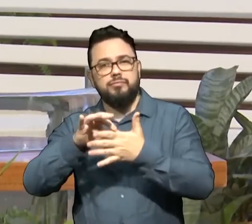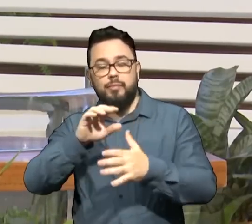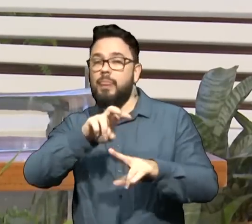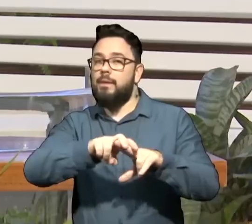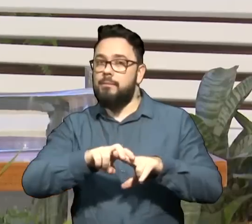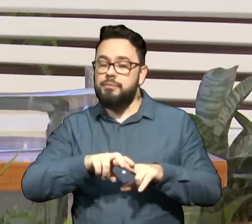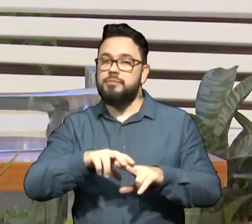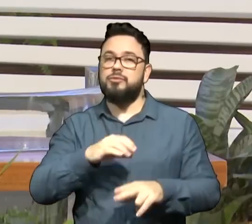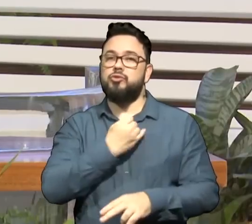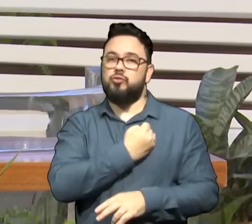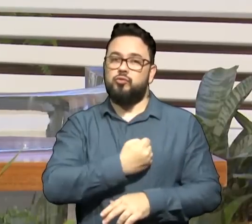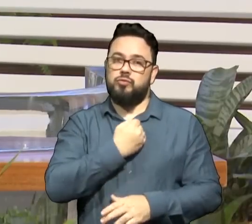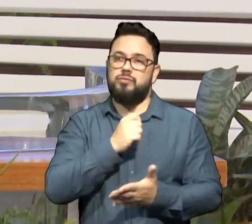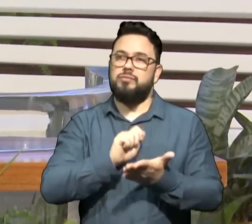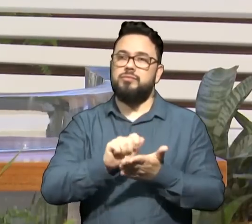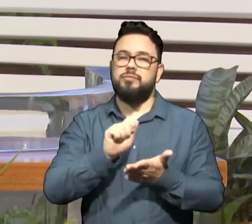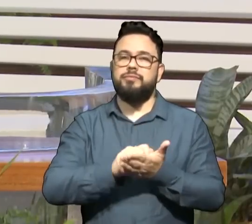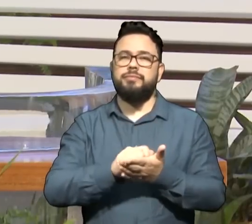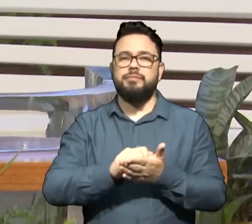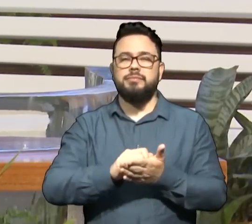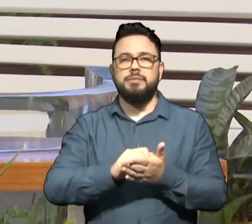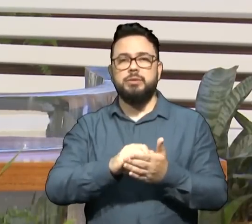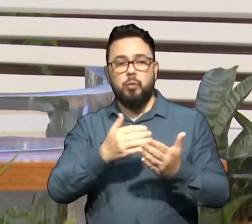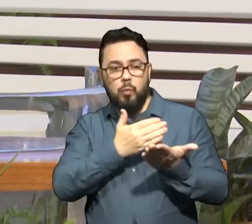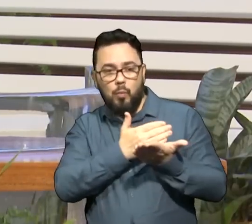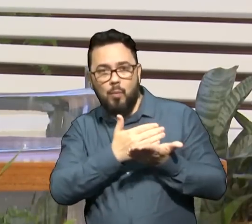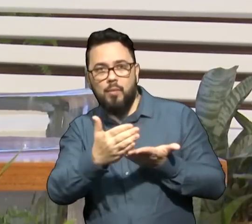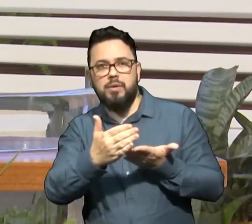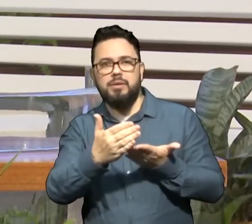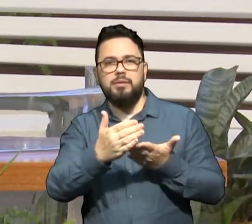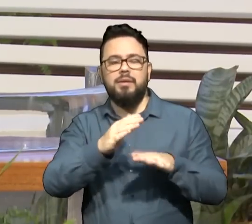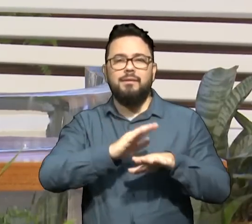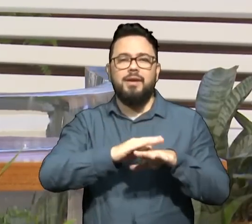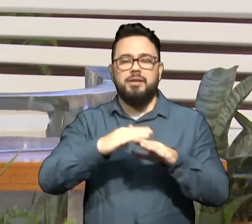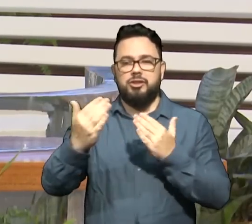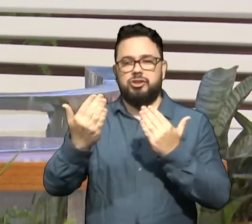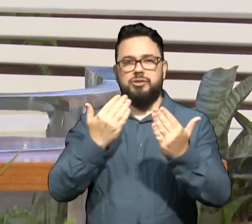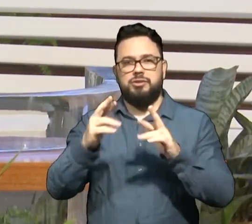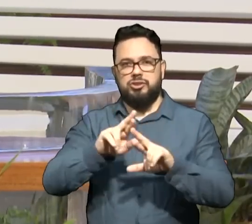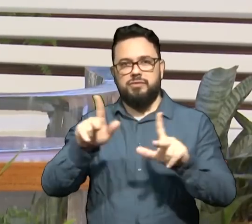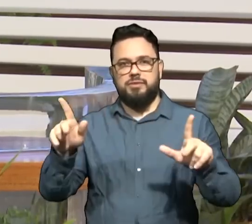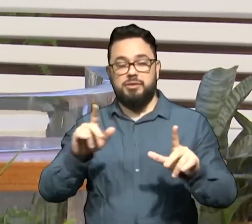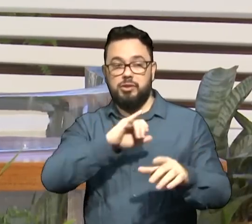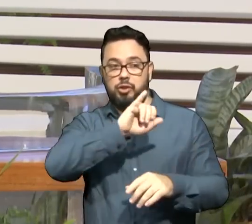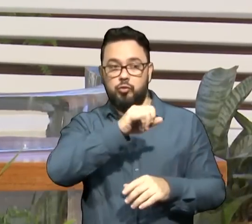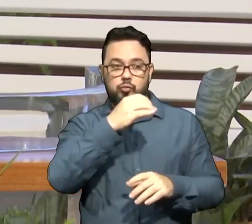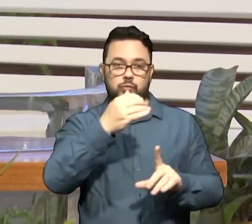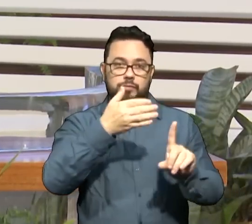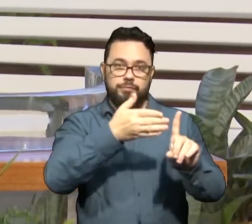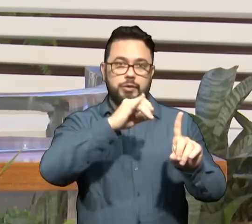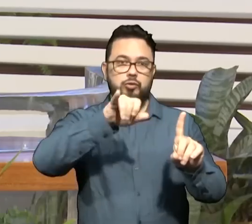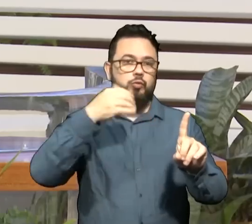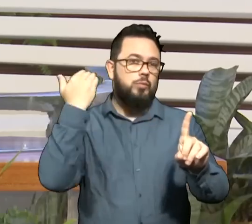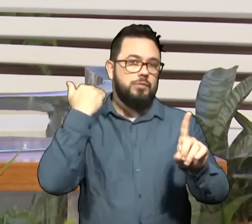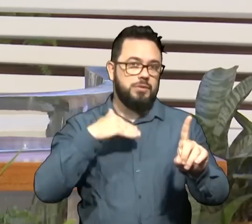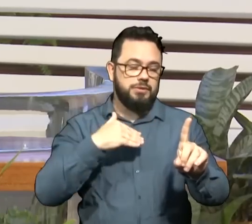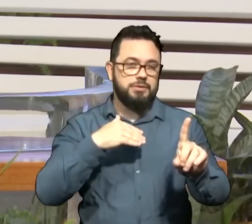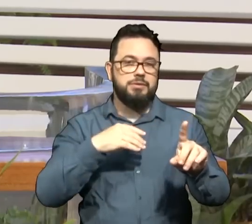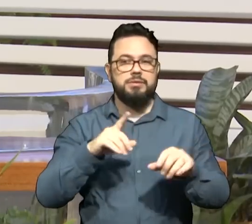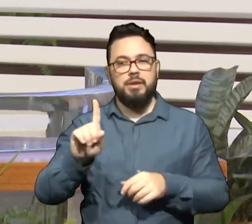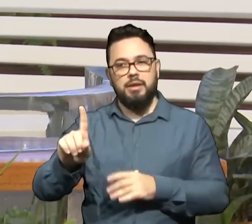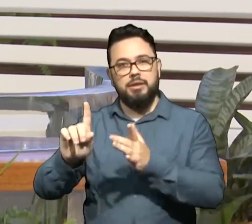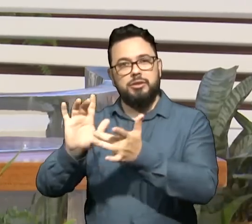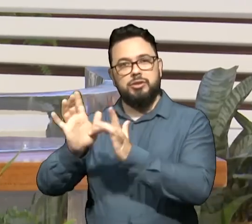de cara a primeira coisa que ele faz é colocar o o contraste entre João Batista e Jesus para mostrar que João Batista Não